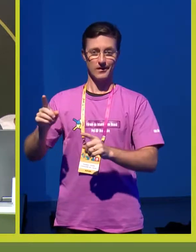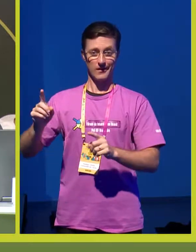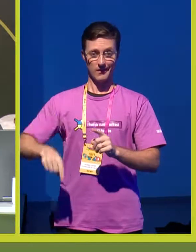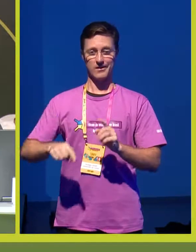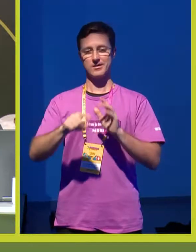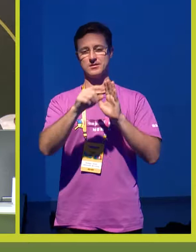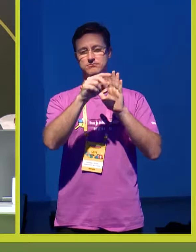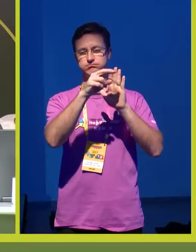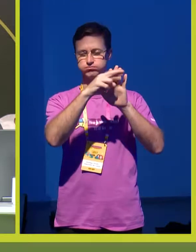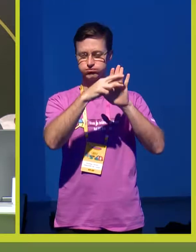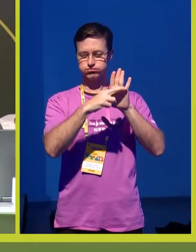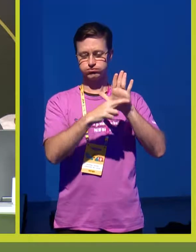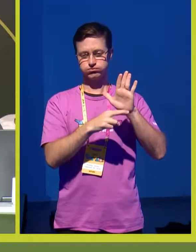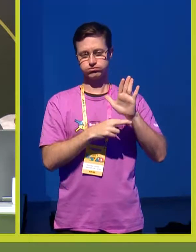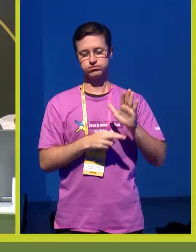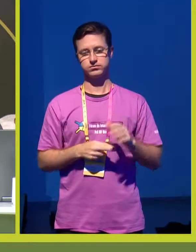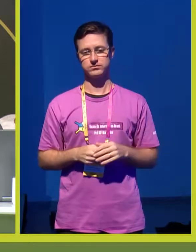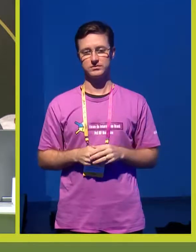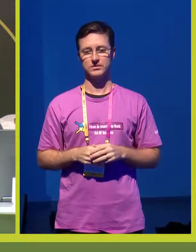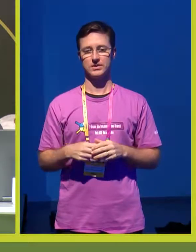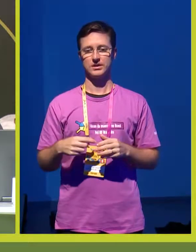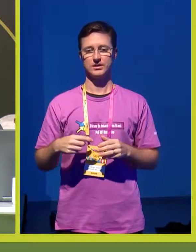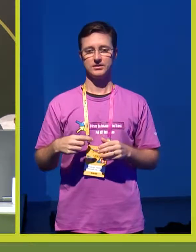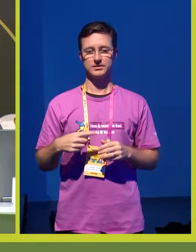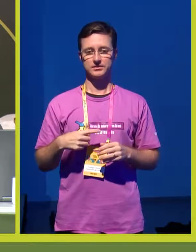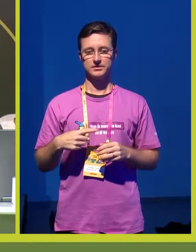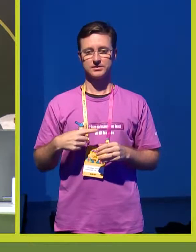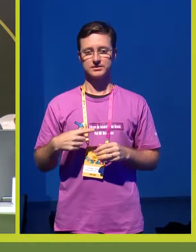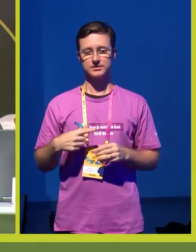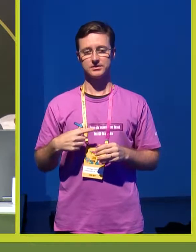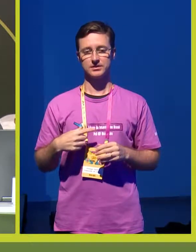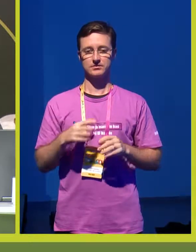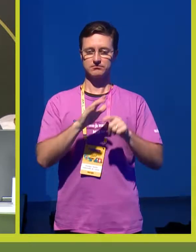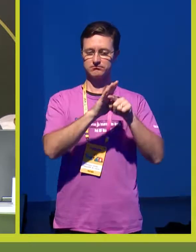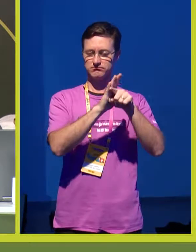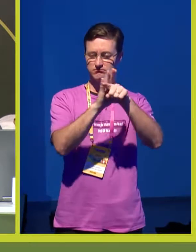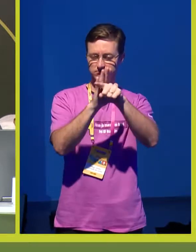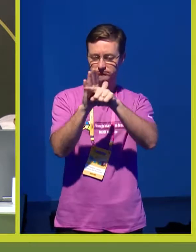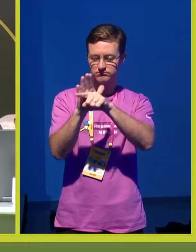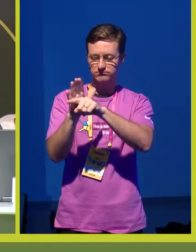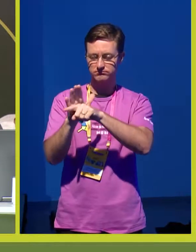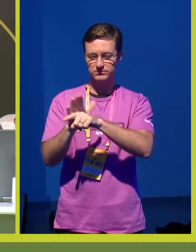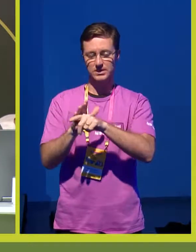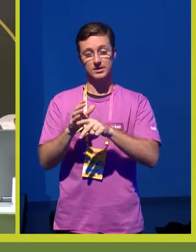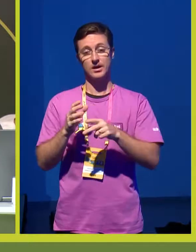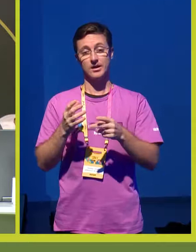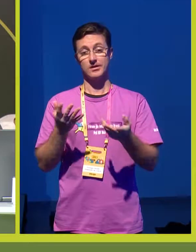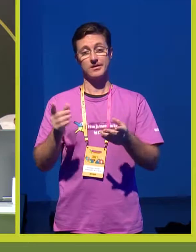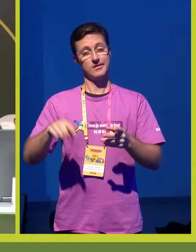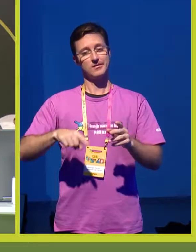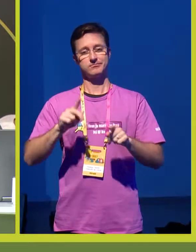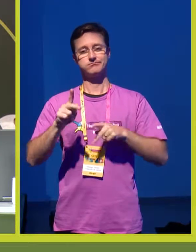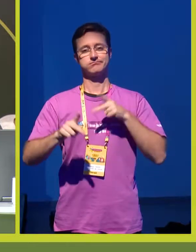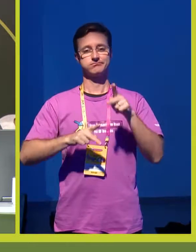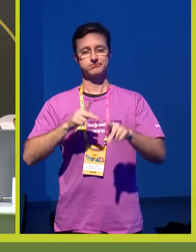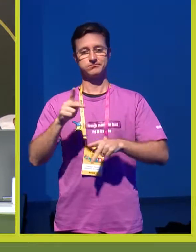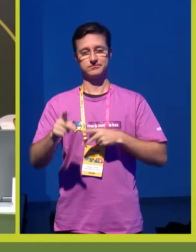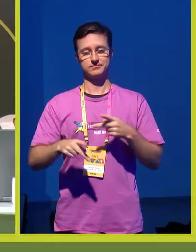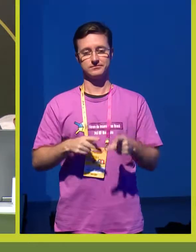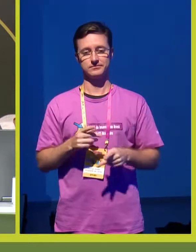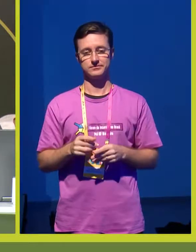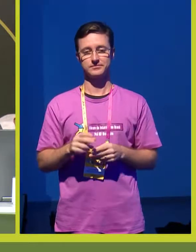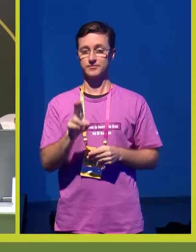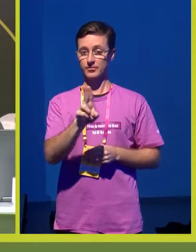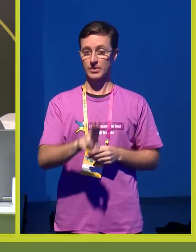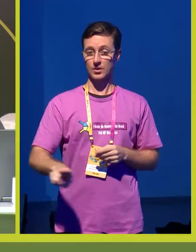bastante sindicável, já que o processo que vai se seguir, a investigação, é sempre público. E, além disso, o